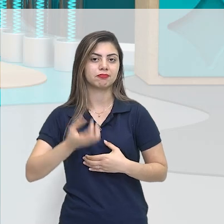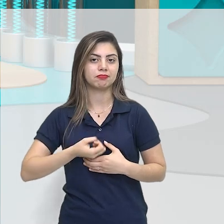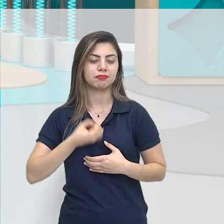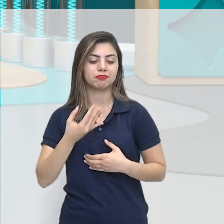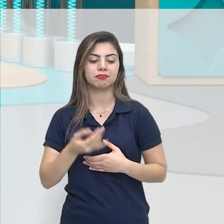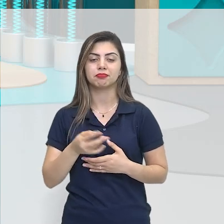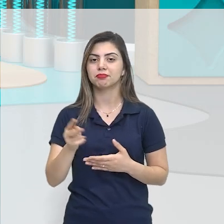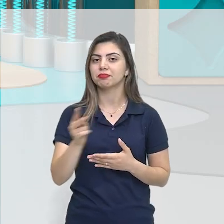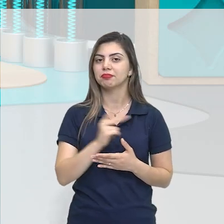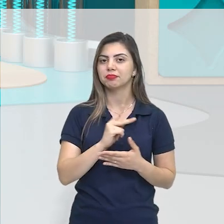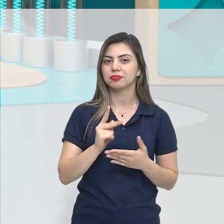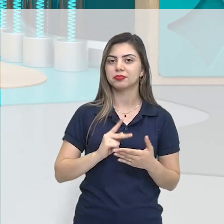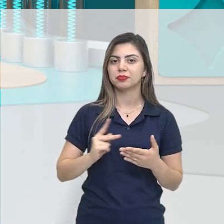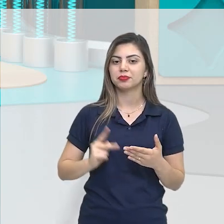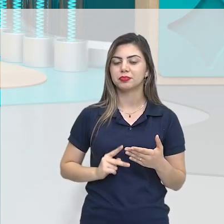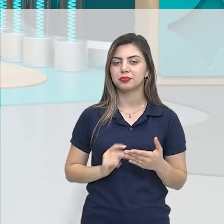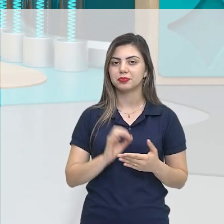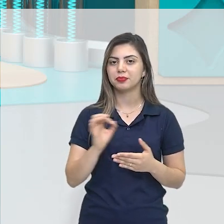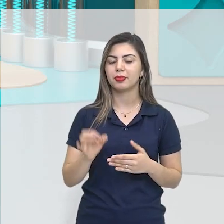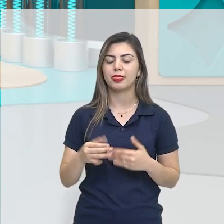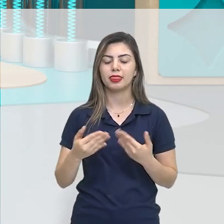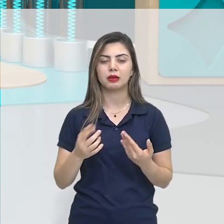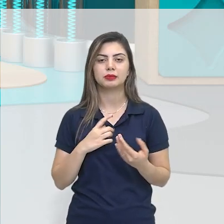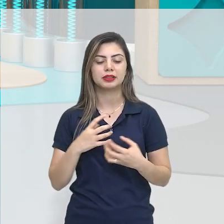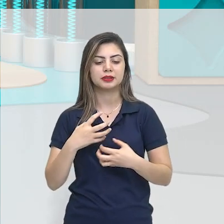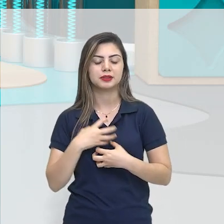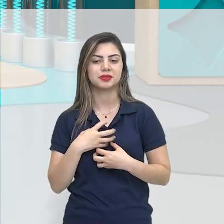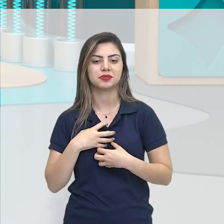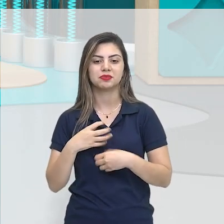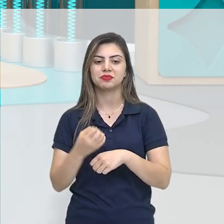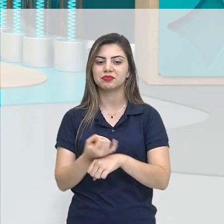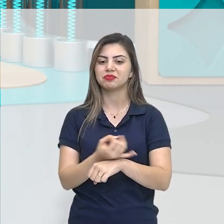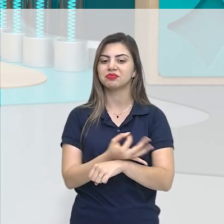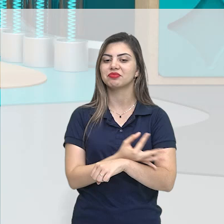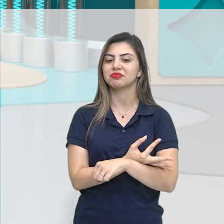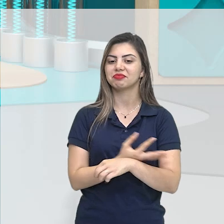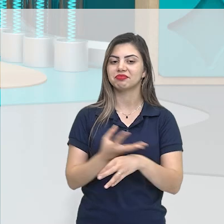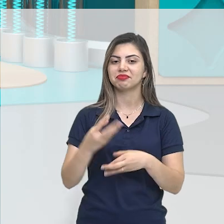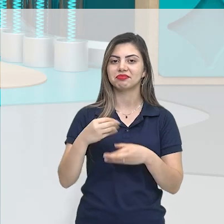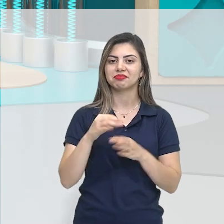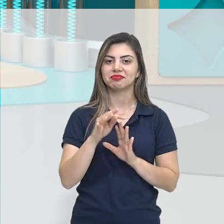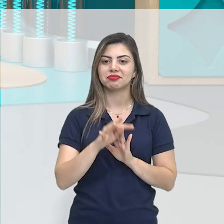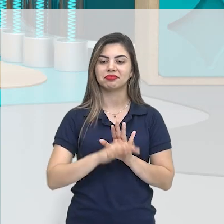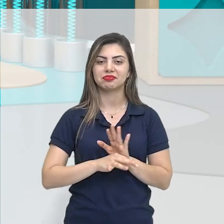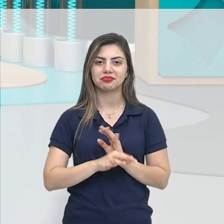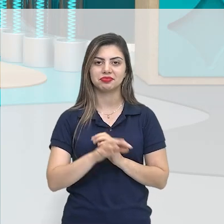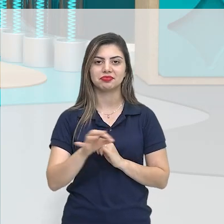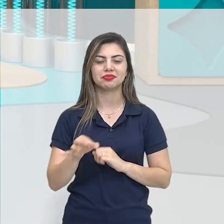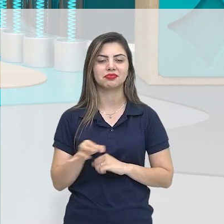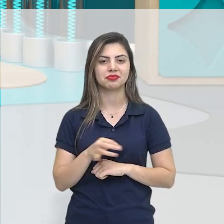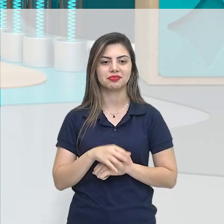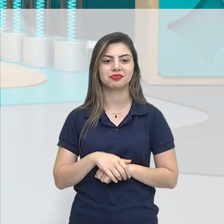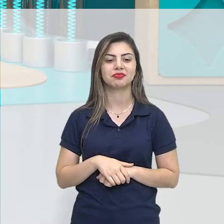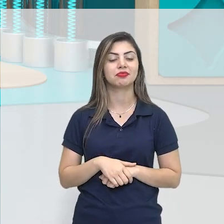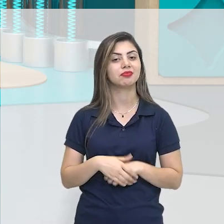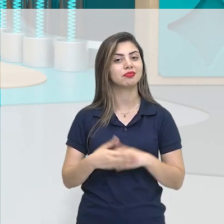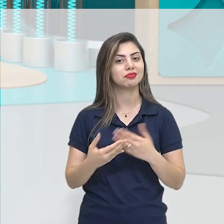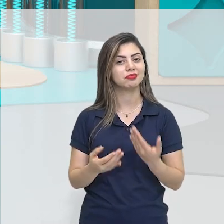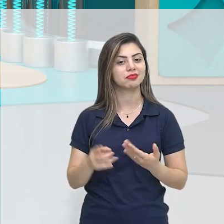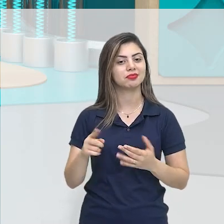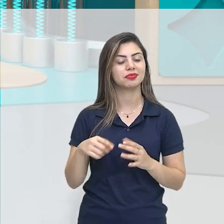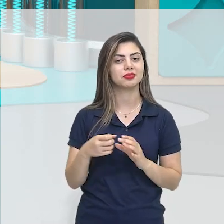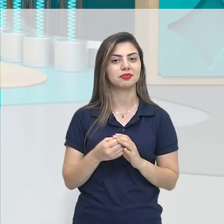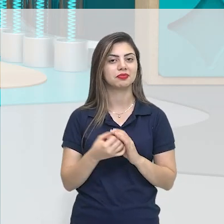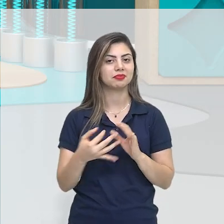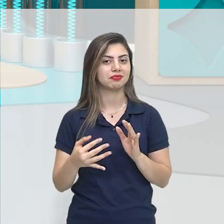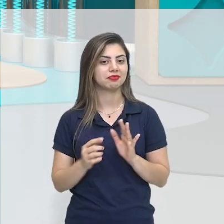no poema, ele vai expor aí as emoções e os sentimentos no texto. Então, essa é a